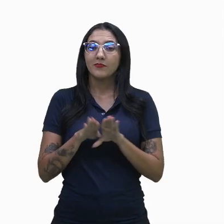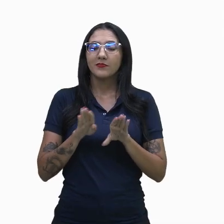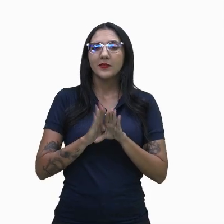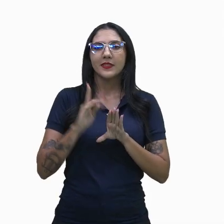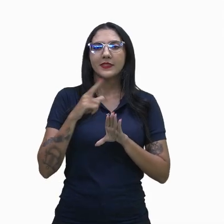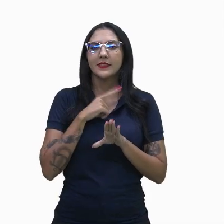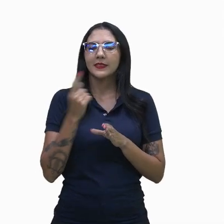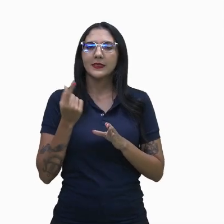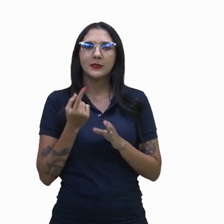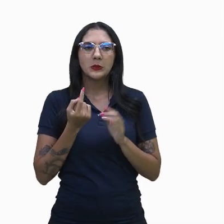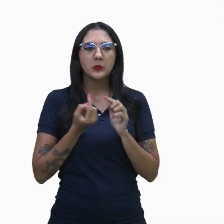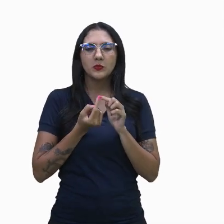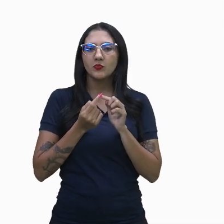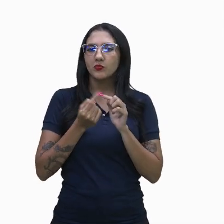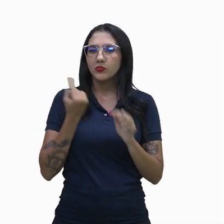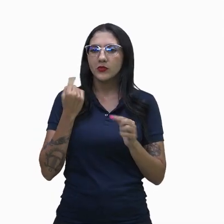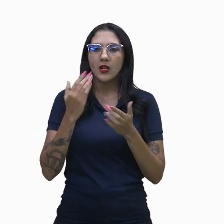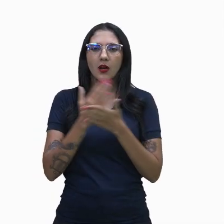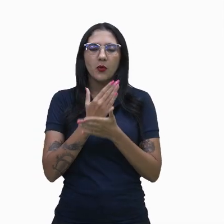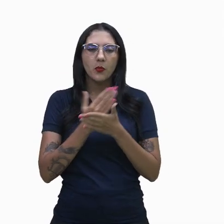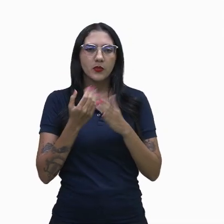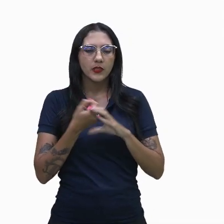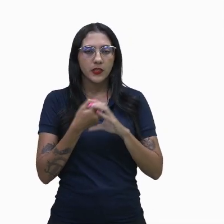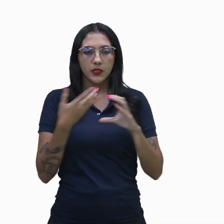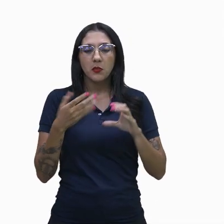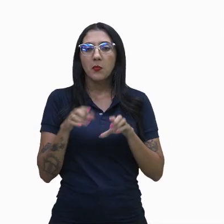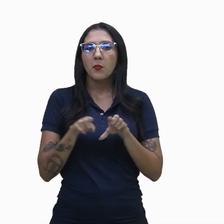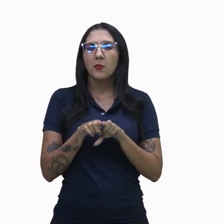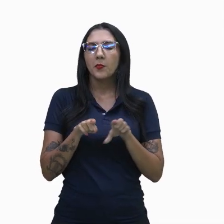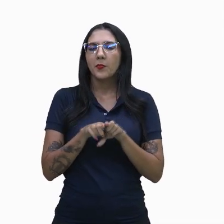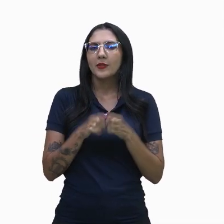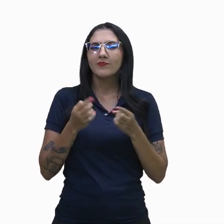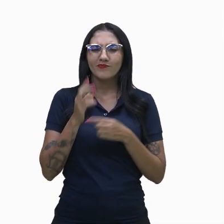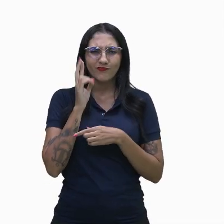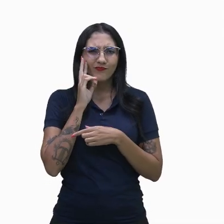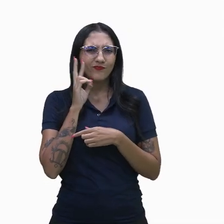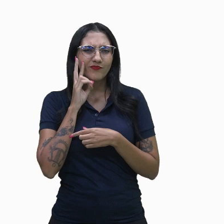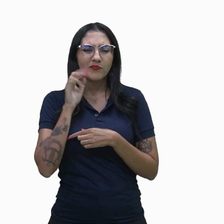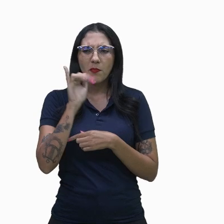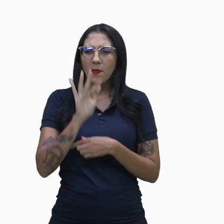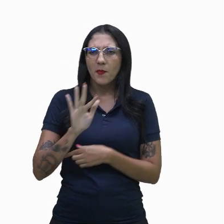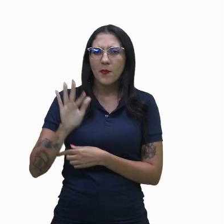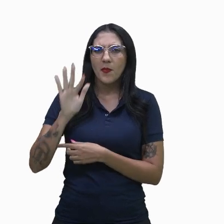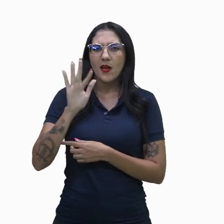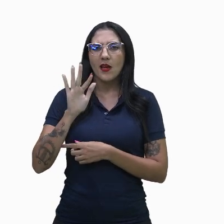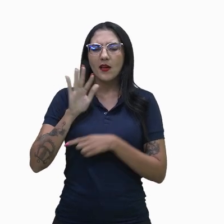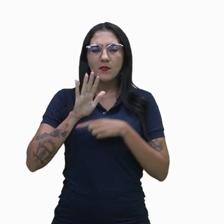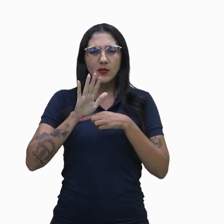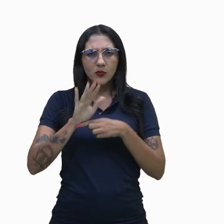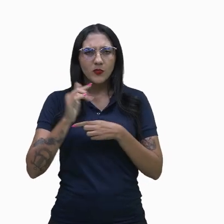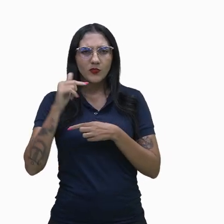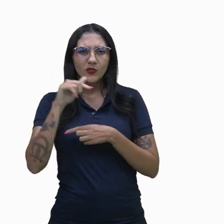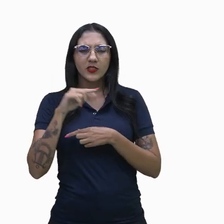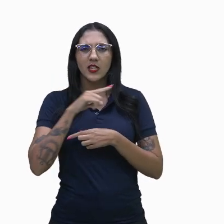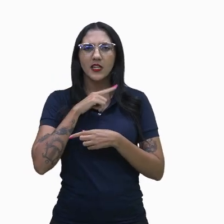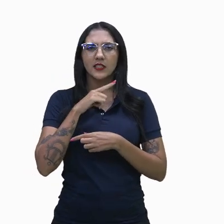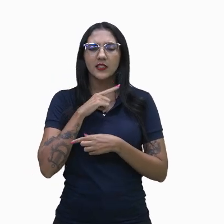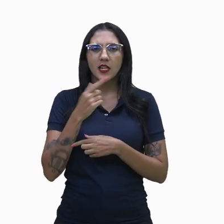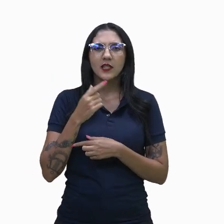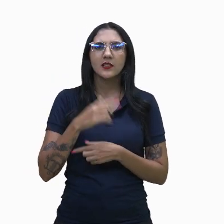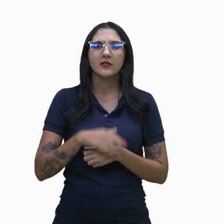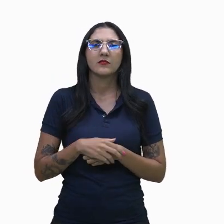gente pontuou aí para vocês. Porque de um lado, como a gente mostrou lá na imagem inicial, nós temos o avanço das